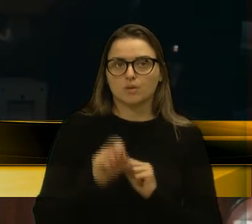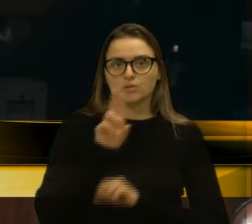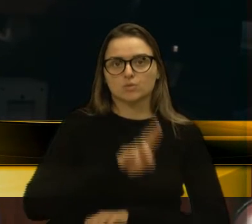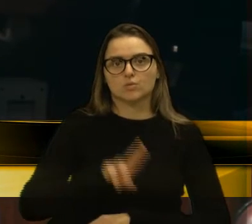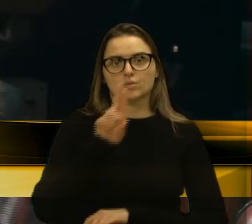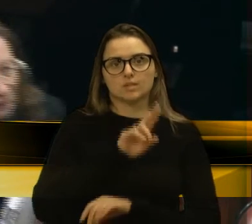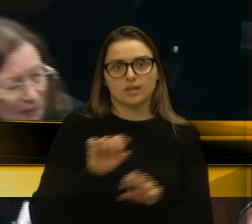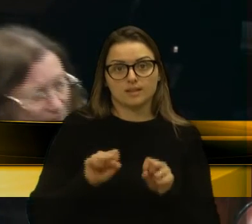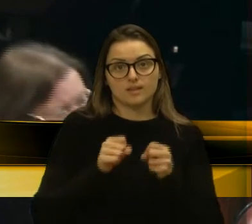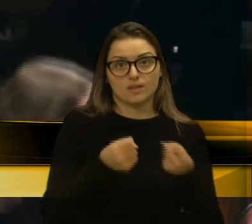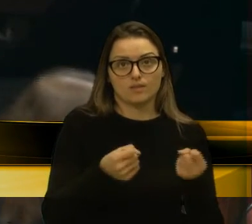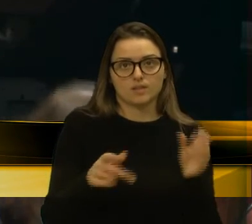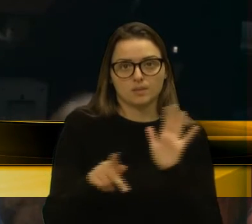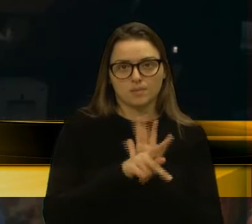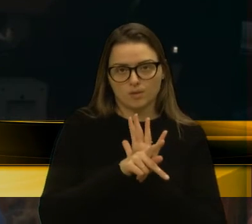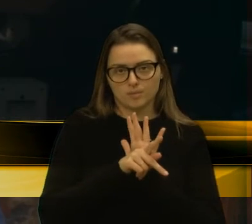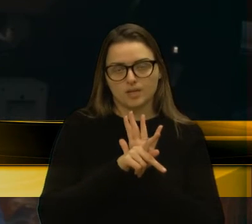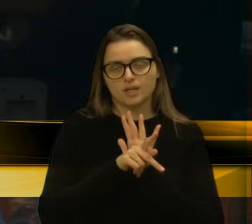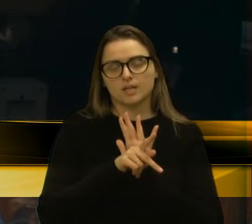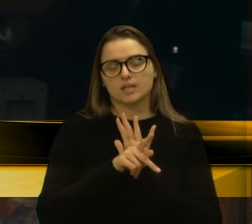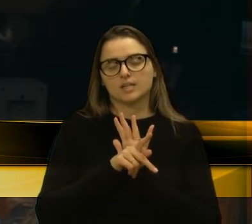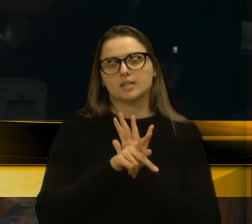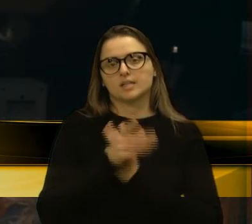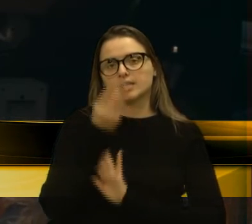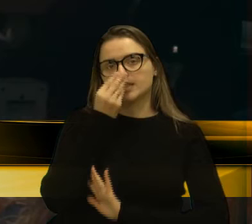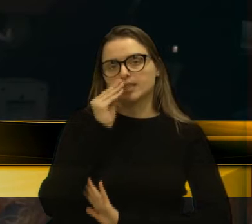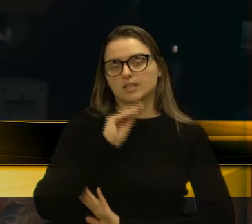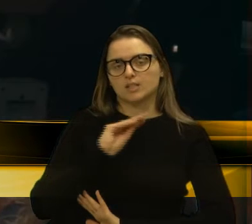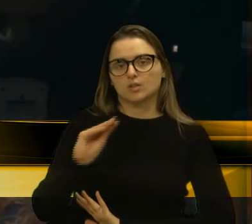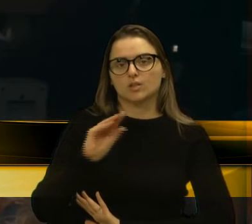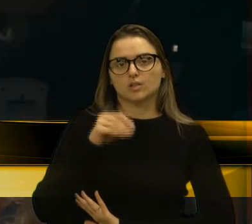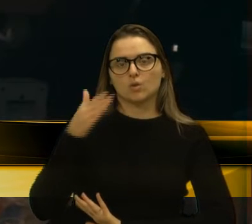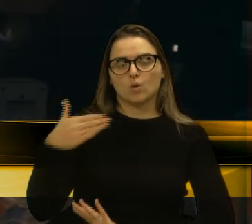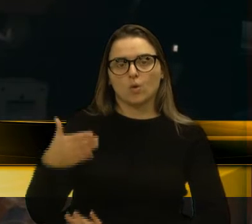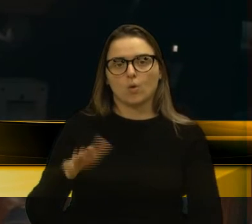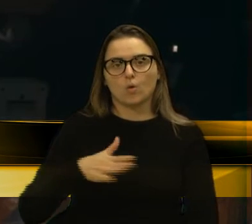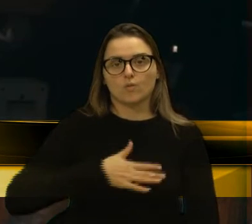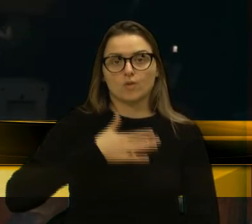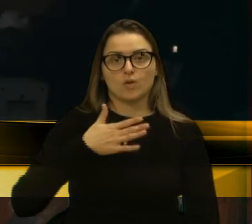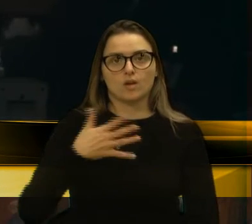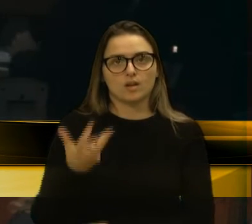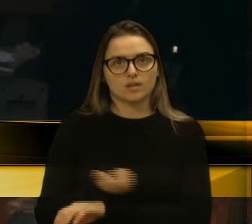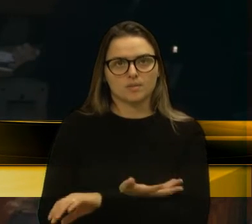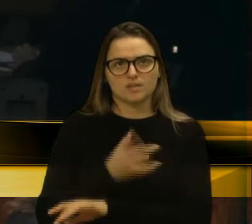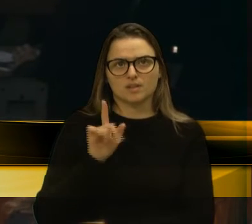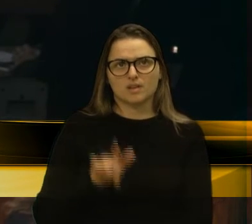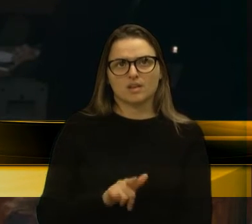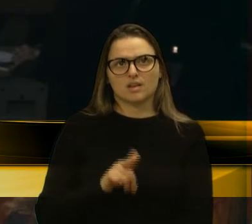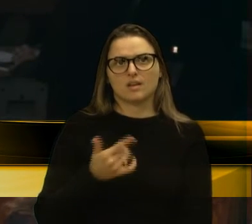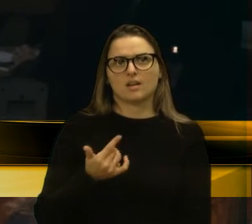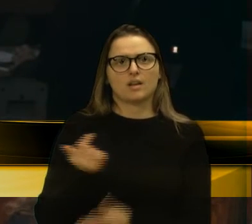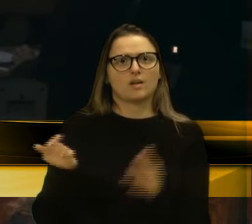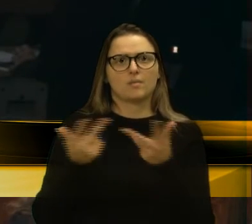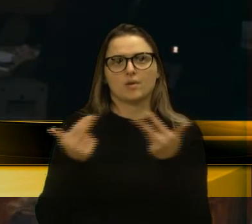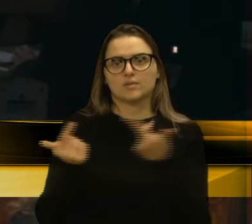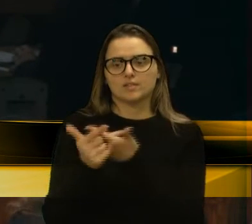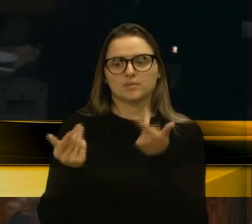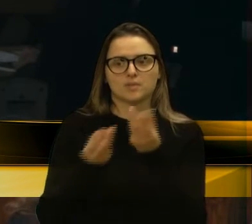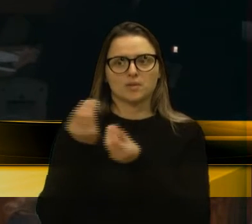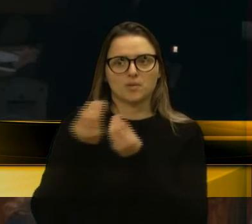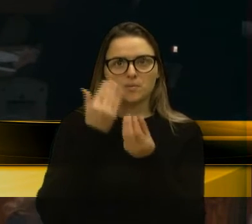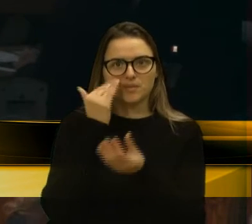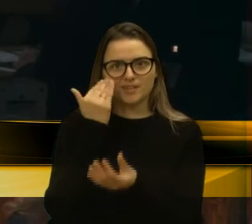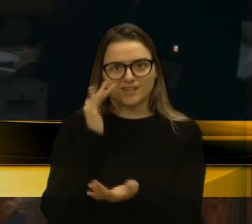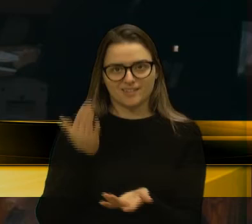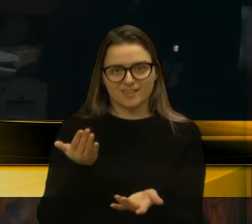defesa em excusável medo, surpresa ou violenta emoção. Isso aí é para lá de subjetivo. Isso vai